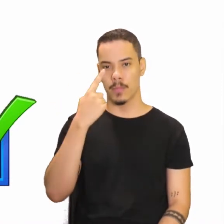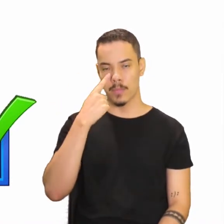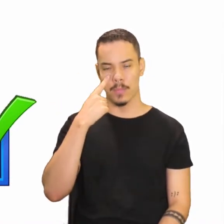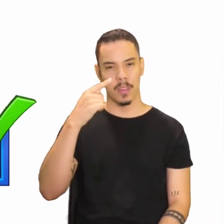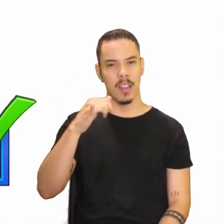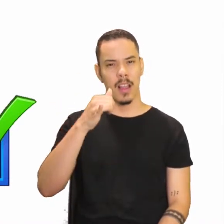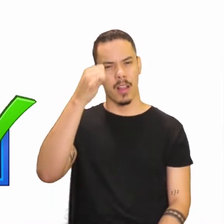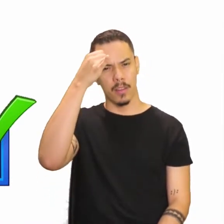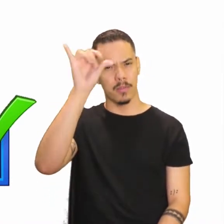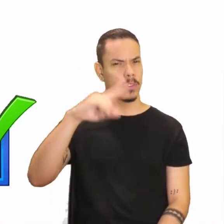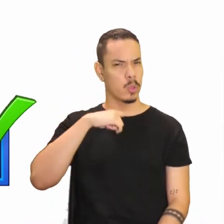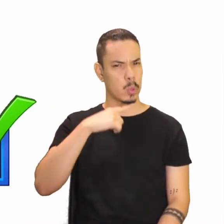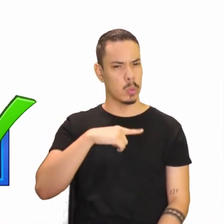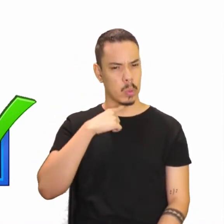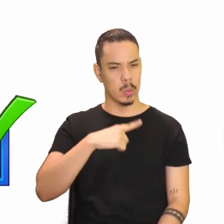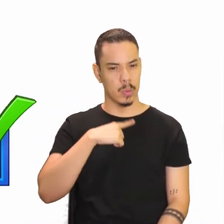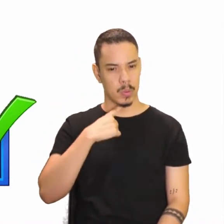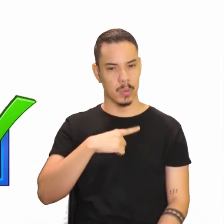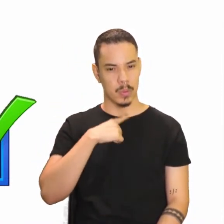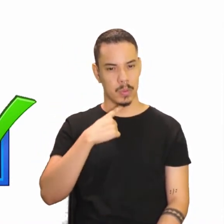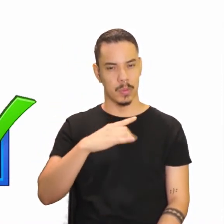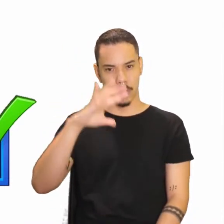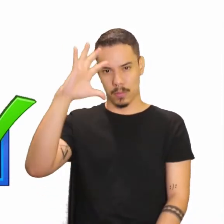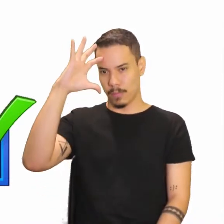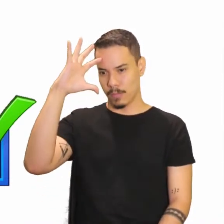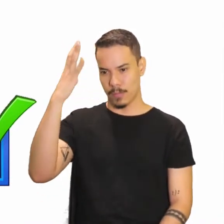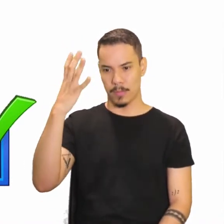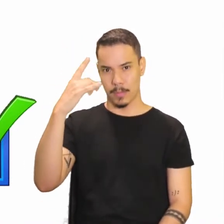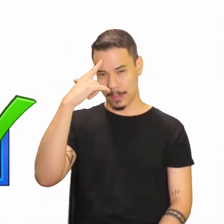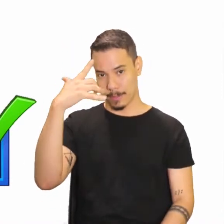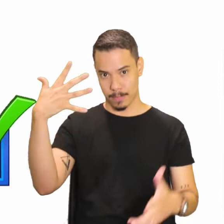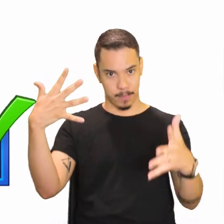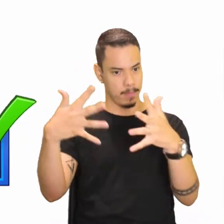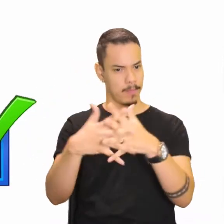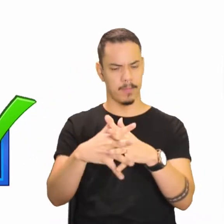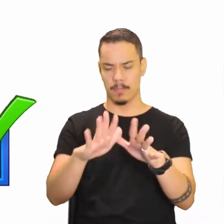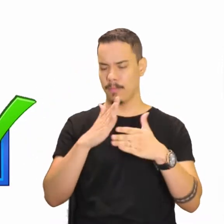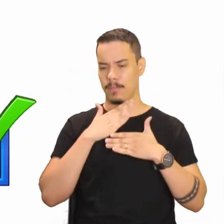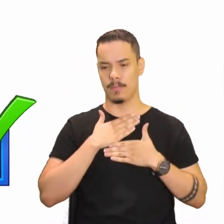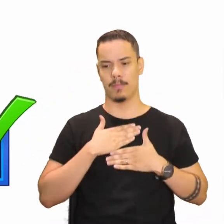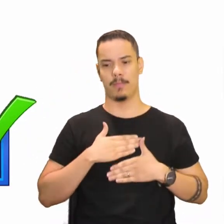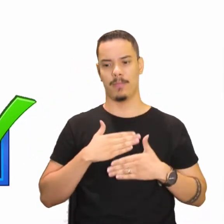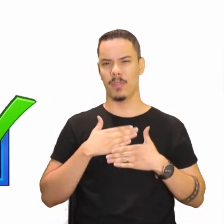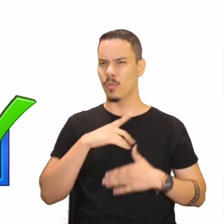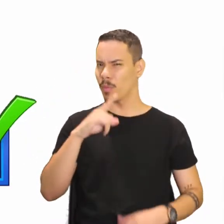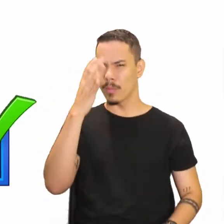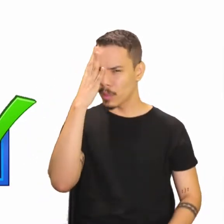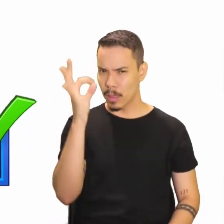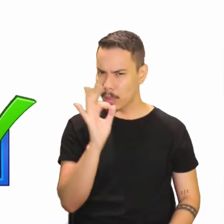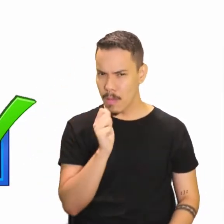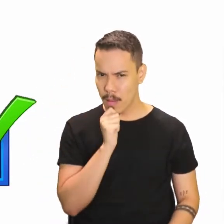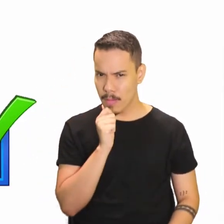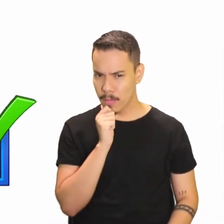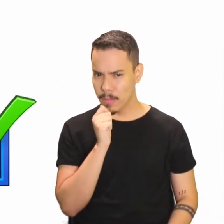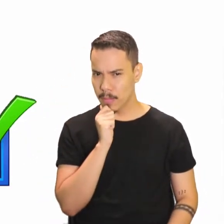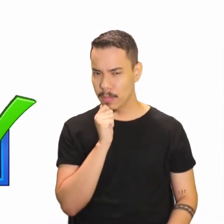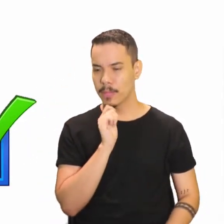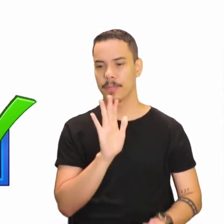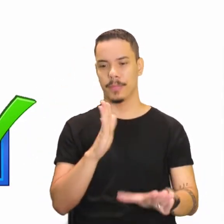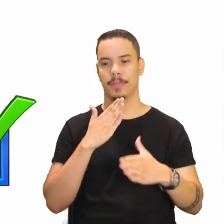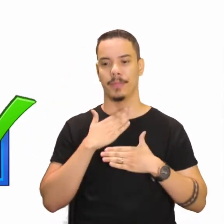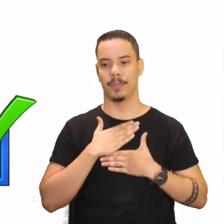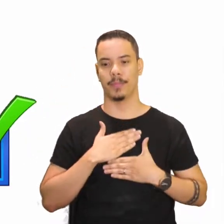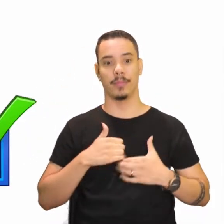da cabeça? Ah, tá fazendo confusão? Amadinha, não tô entendendo. Como assim